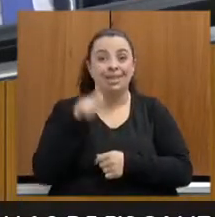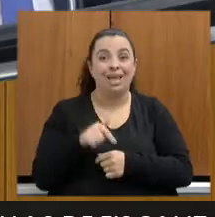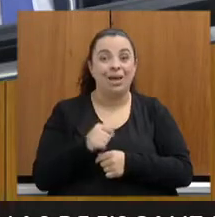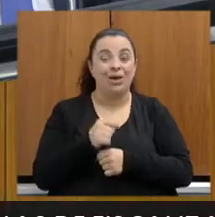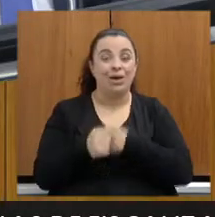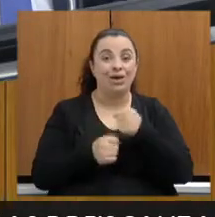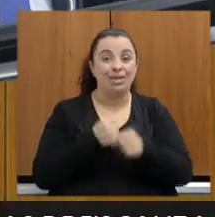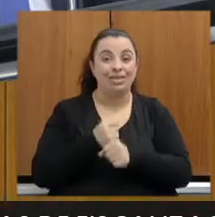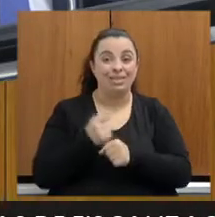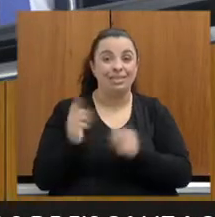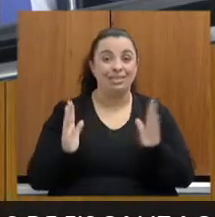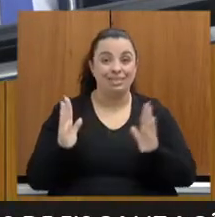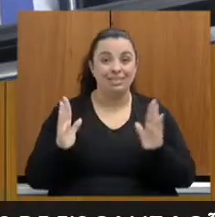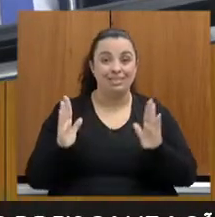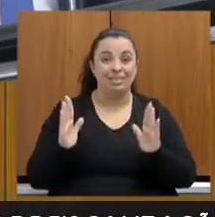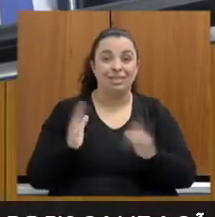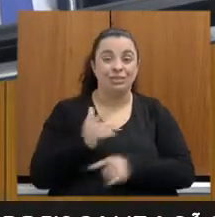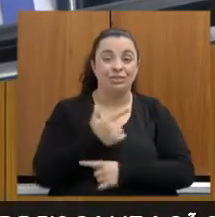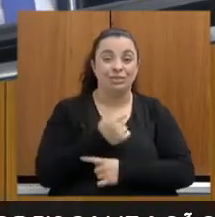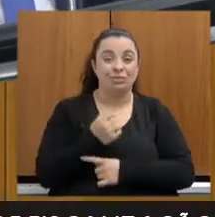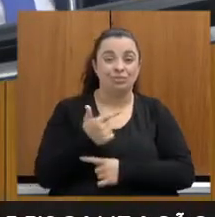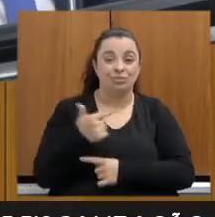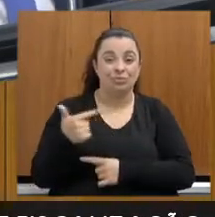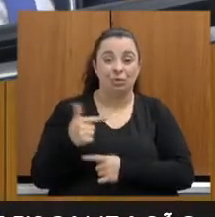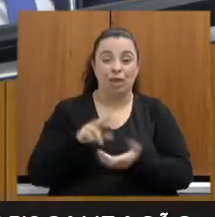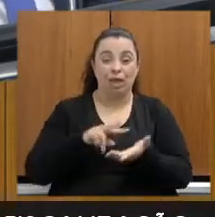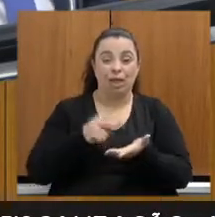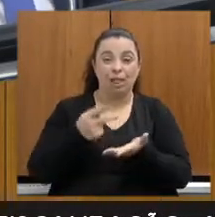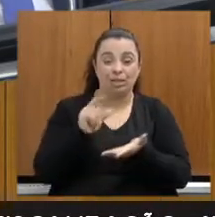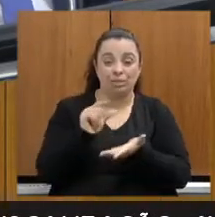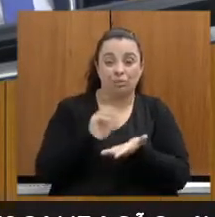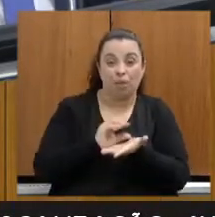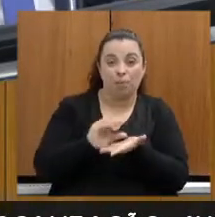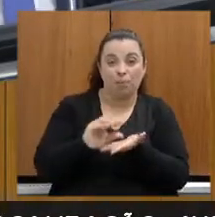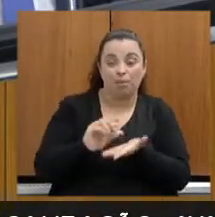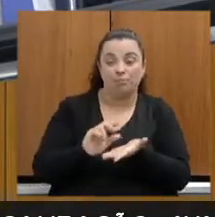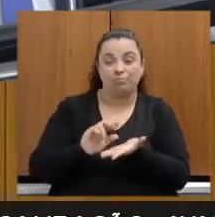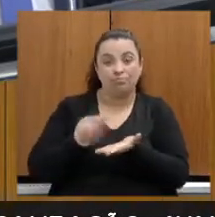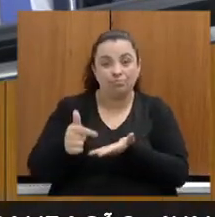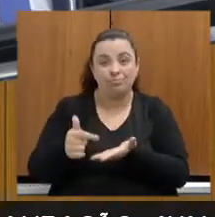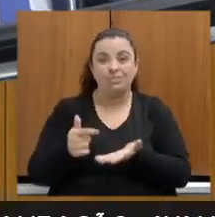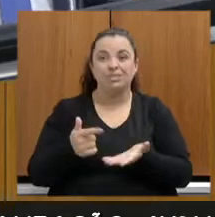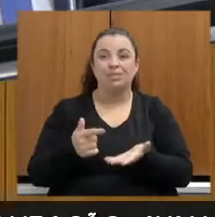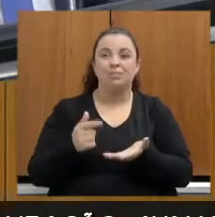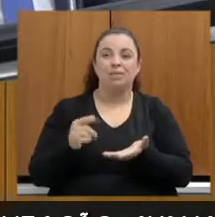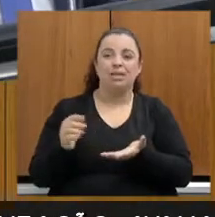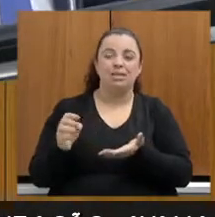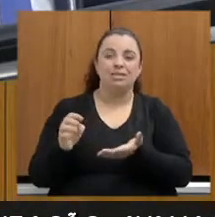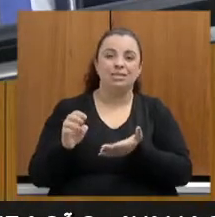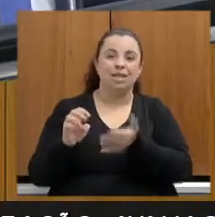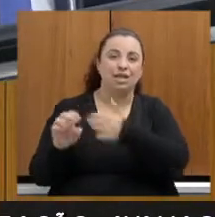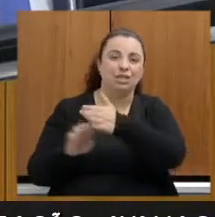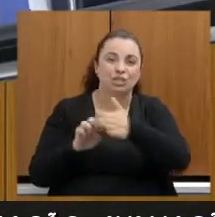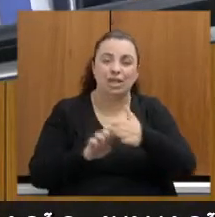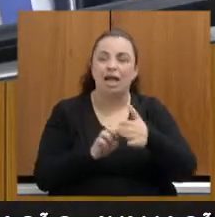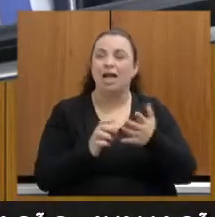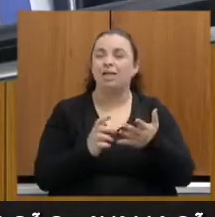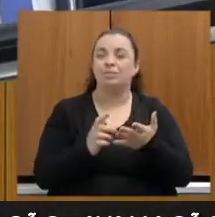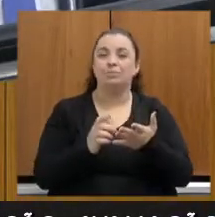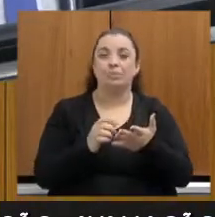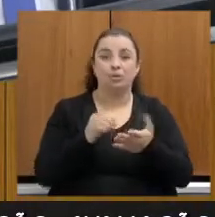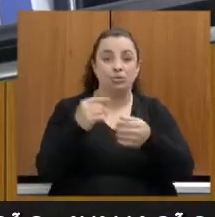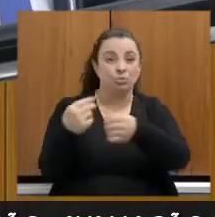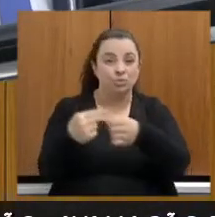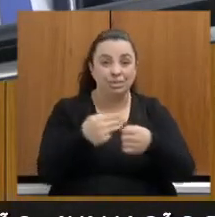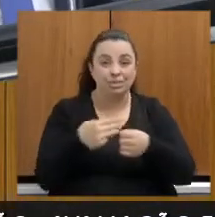principalmente na questão de repasse de recursos da saúde pública as entidades aos municípios aos